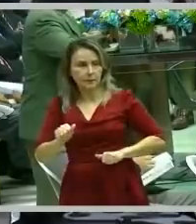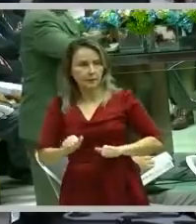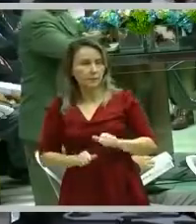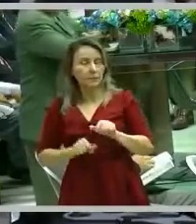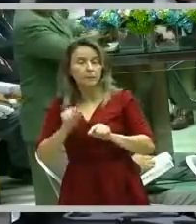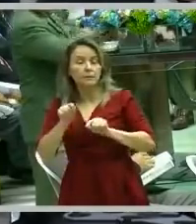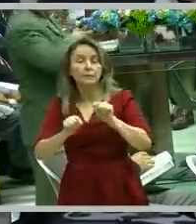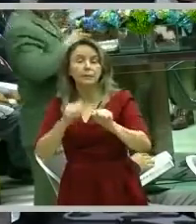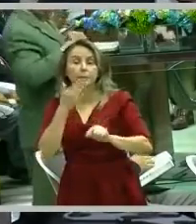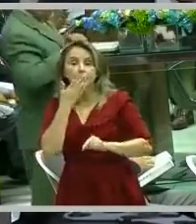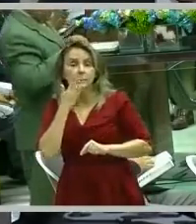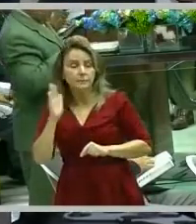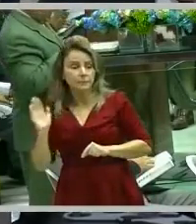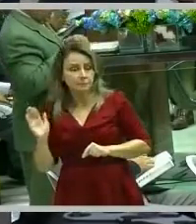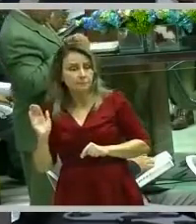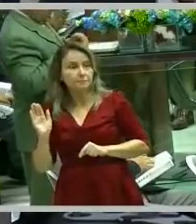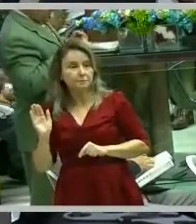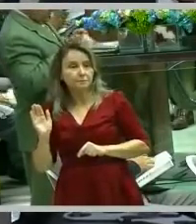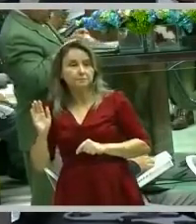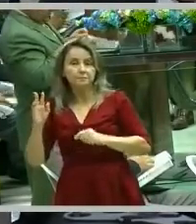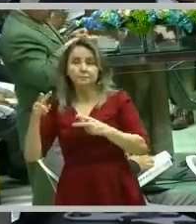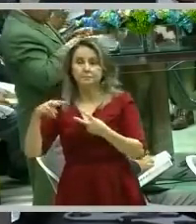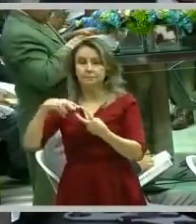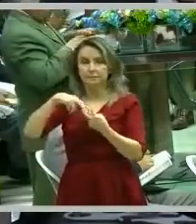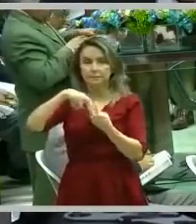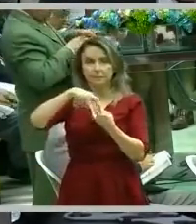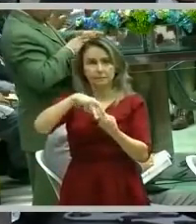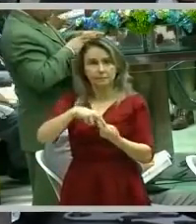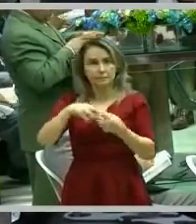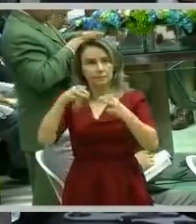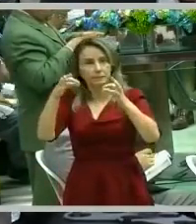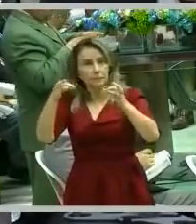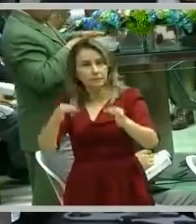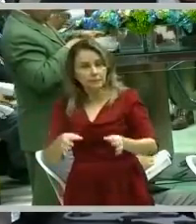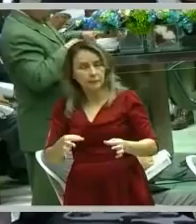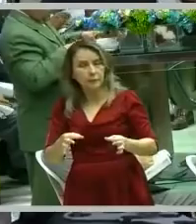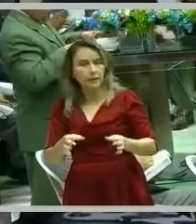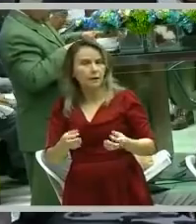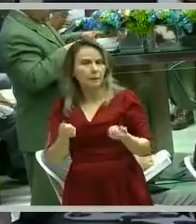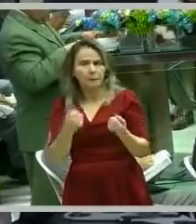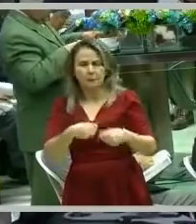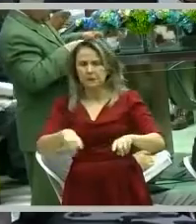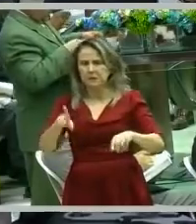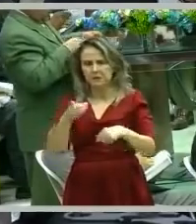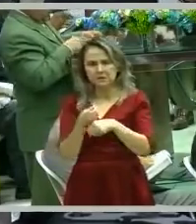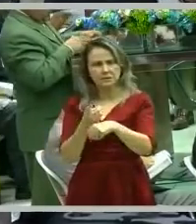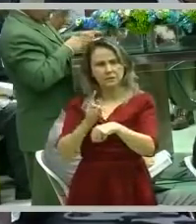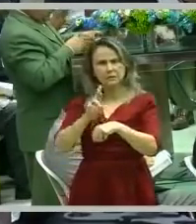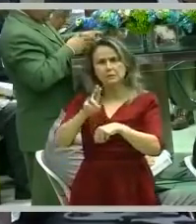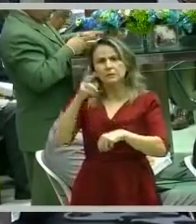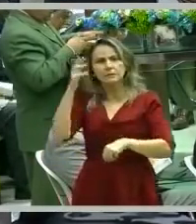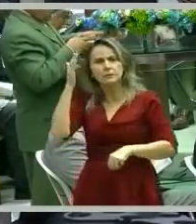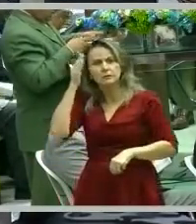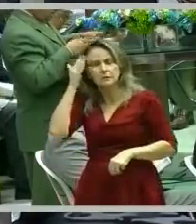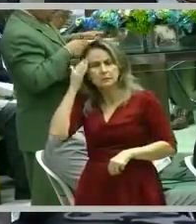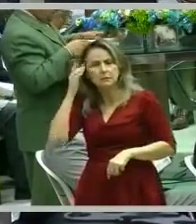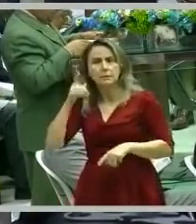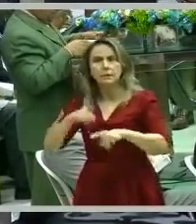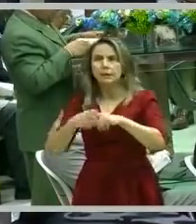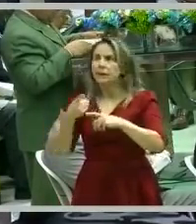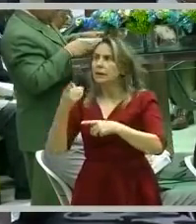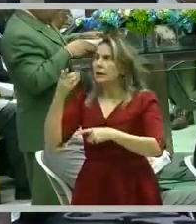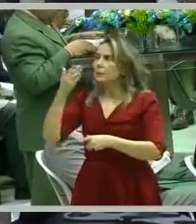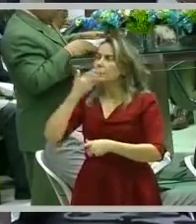Glória a Deus. Uma hermenêutica correta, não precisa ser um doutor em hermenêutica para entender que a promessa que os